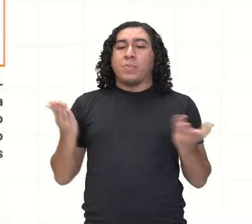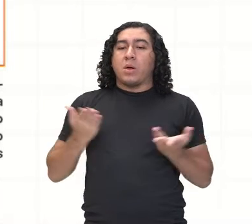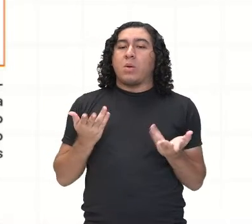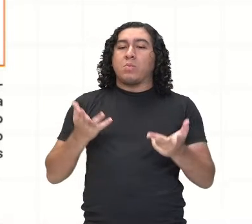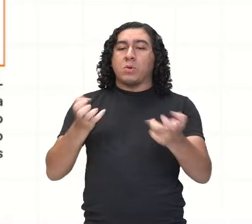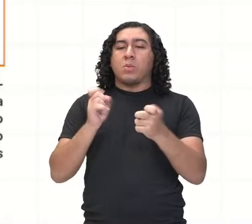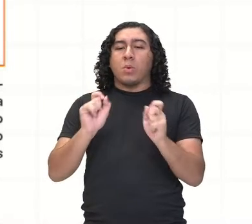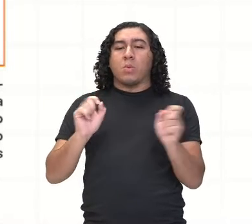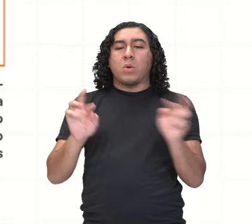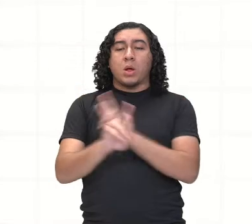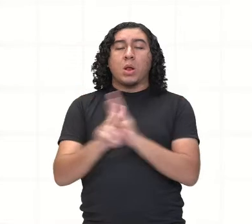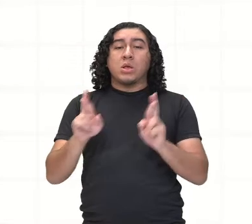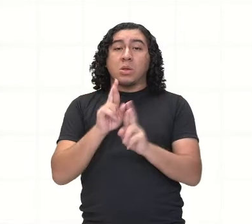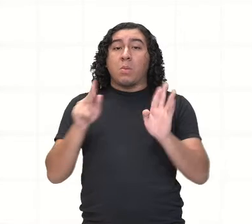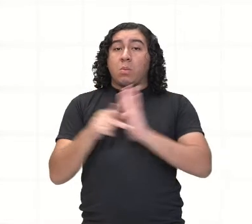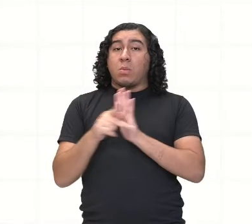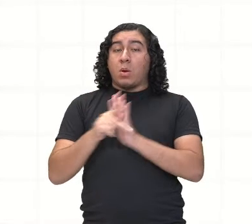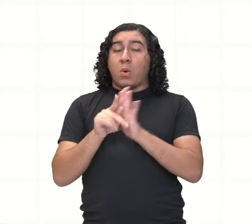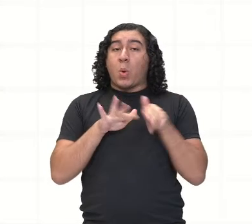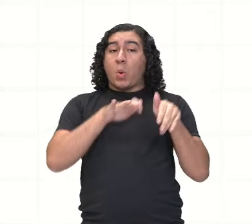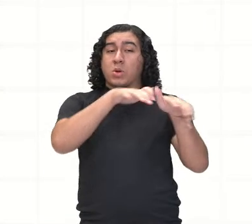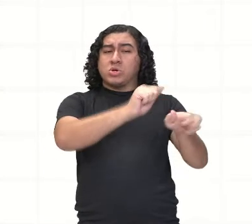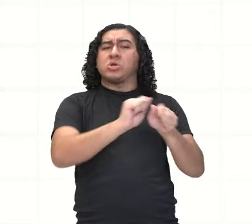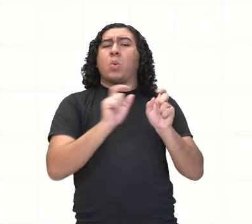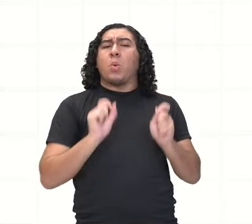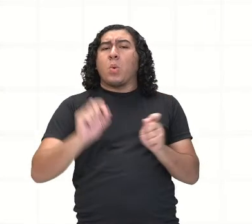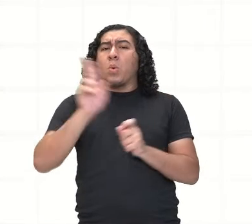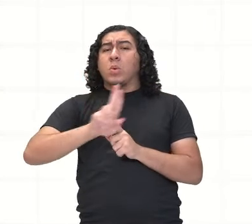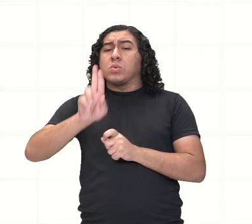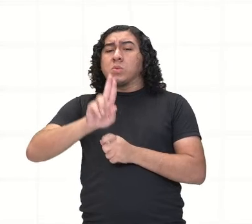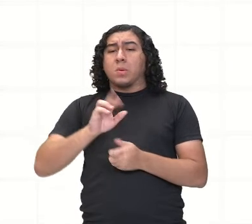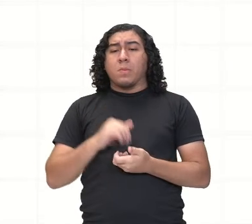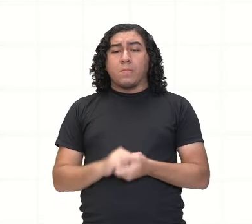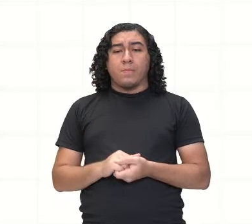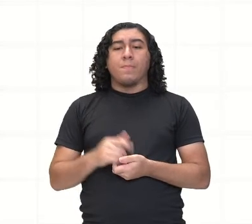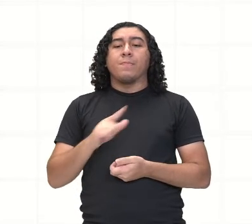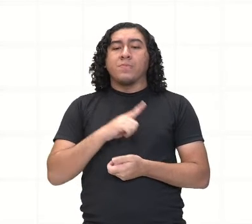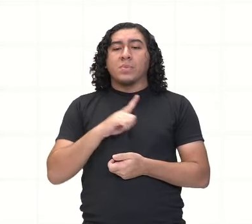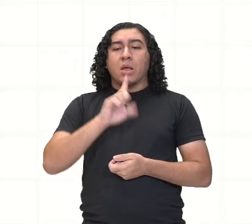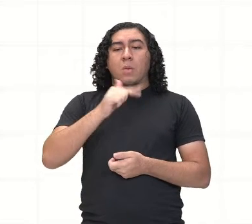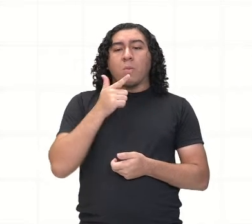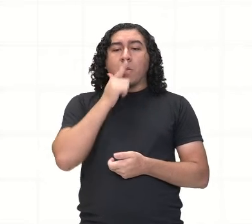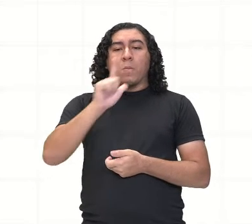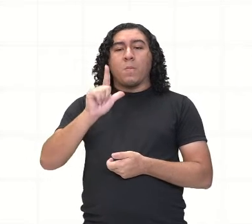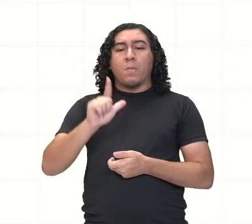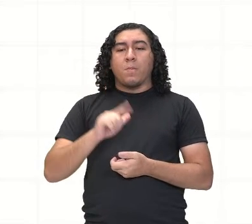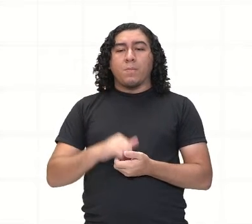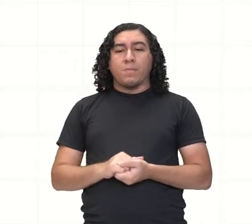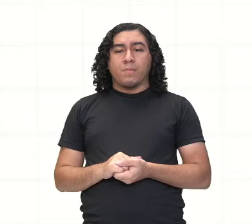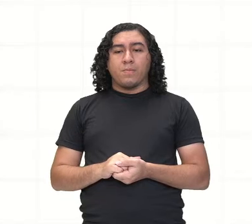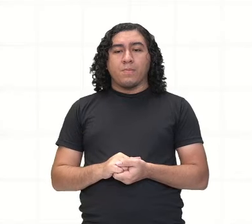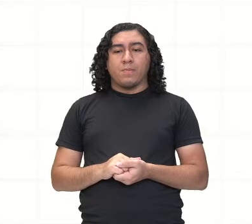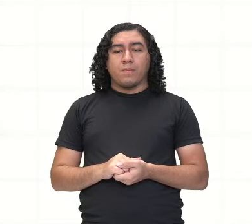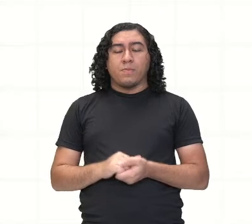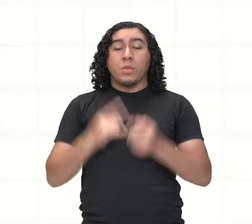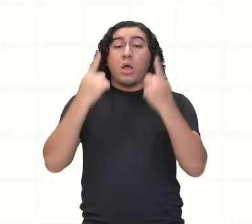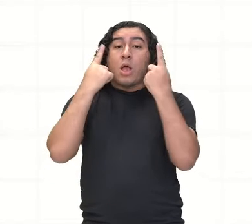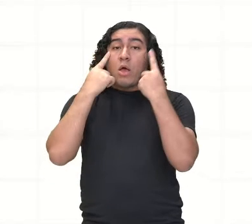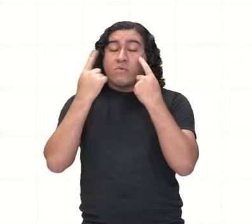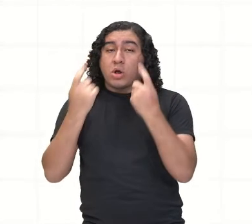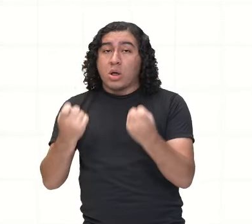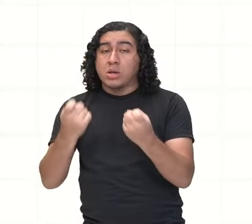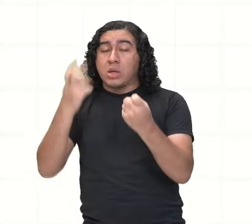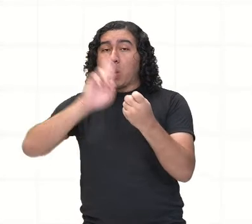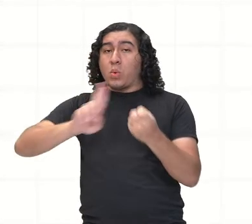à conquista e subjugação. Qual que foi utilizado para essa conquista? A violência empregada